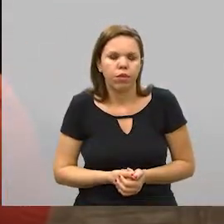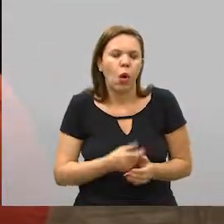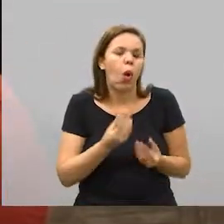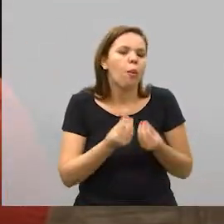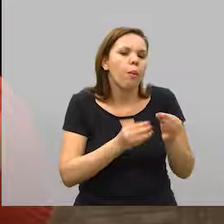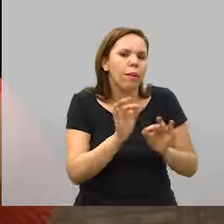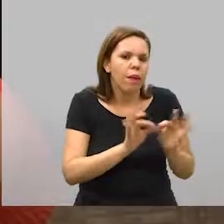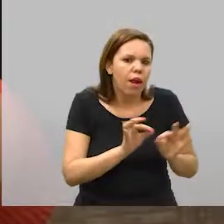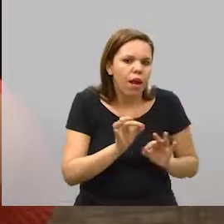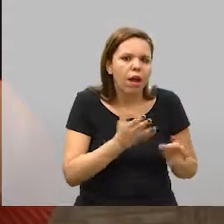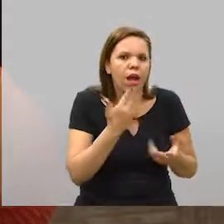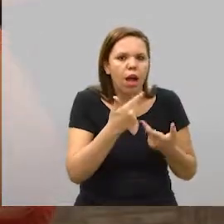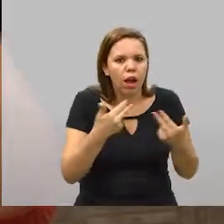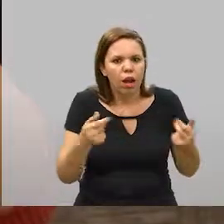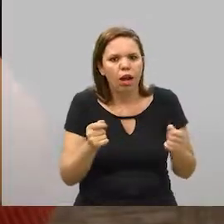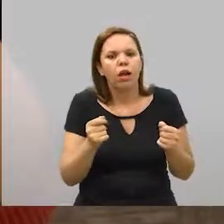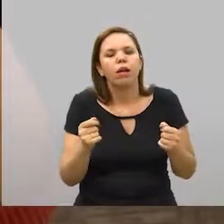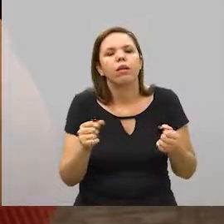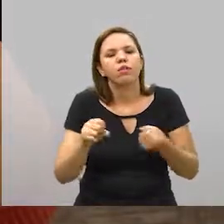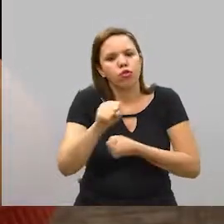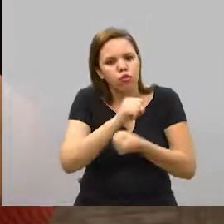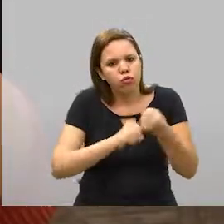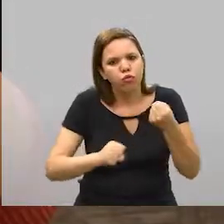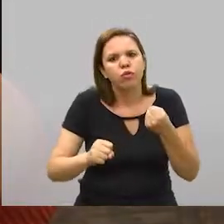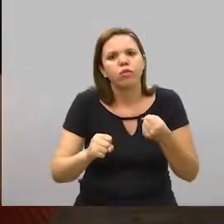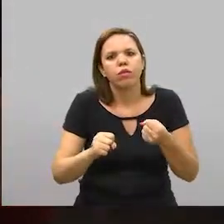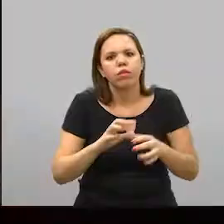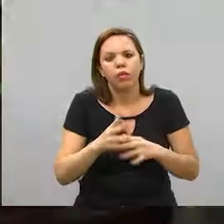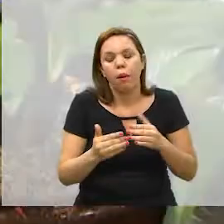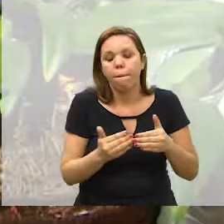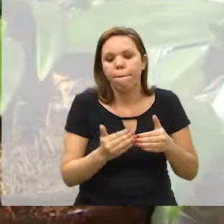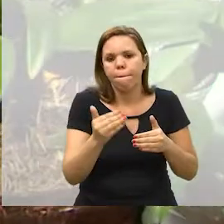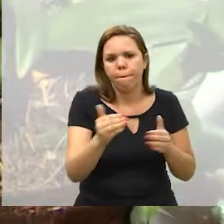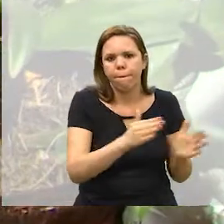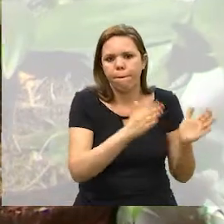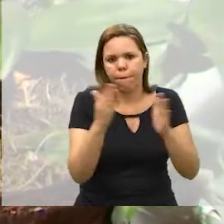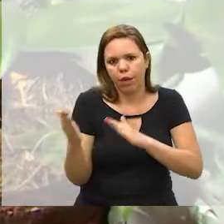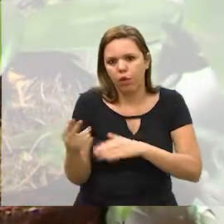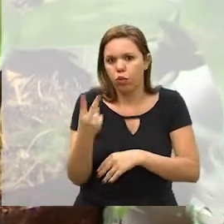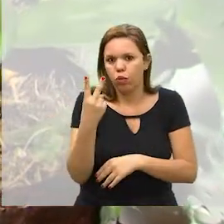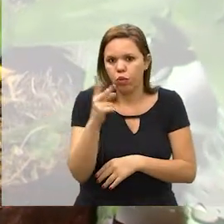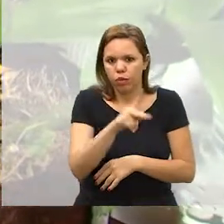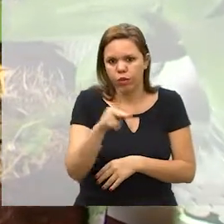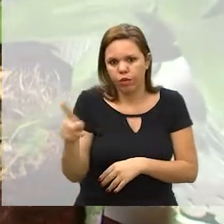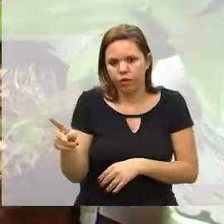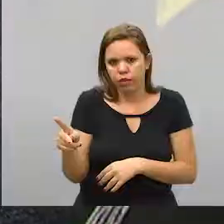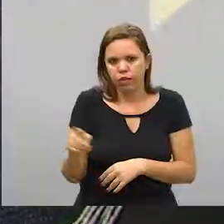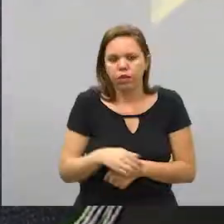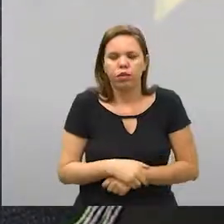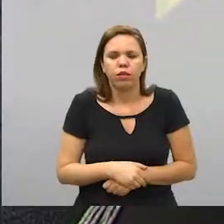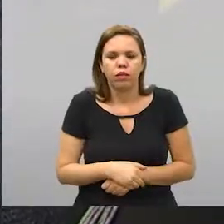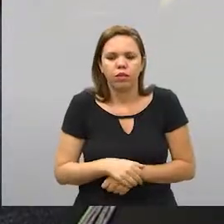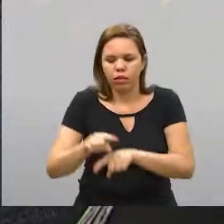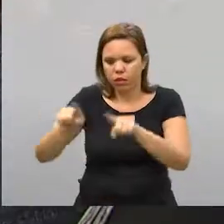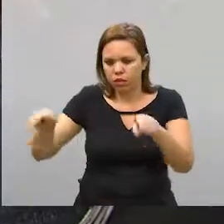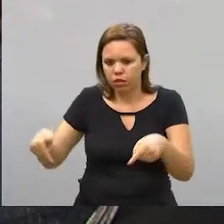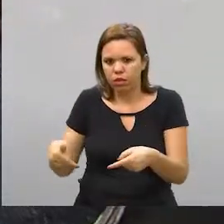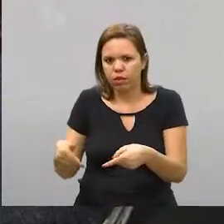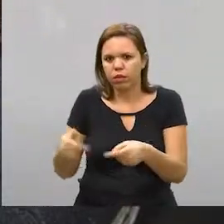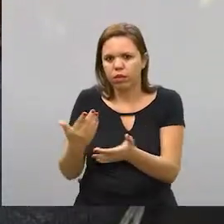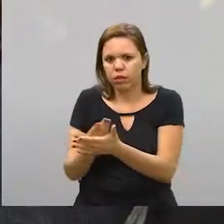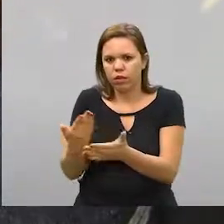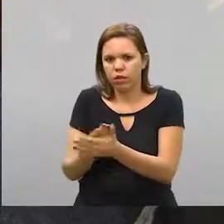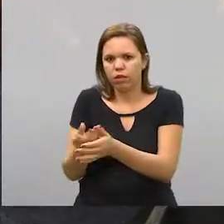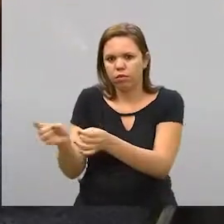enfim, como preparar alimentos de uma forma mais sustentável. No próximo bloco, 2 professoras que saíram da sala